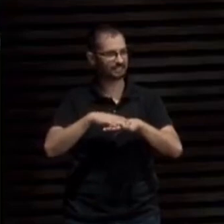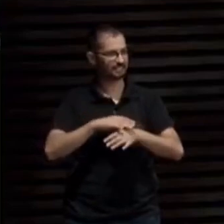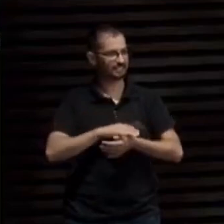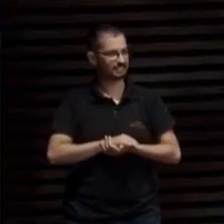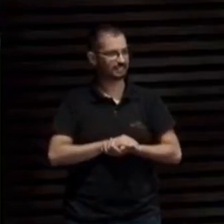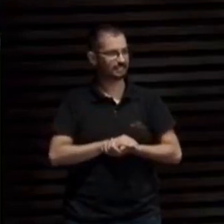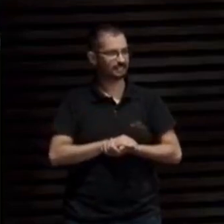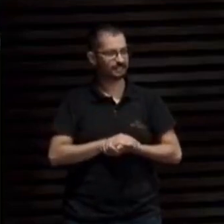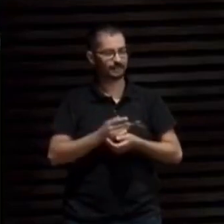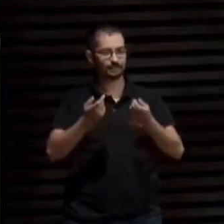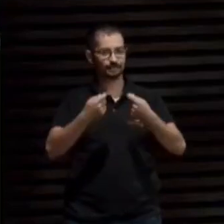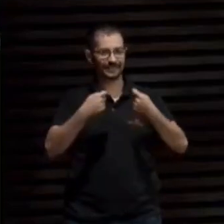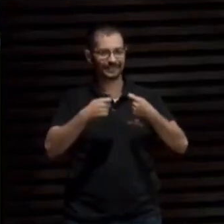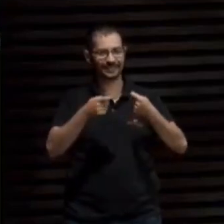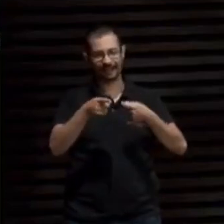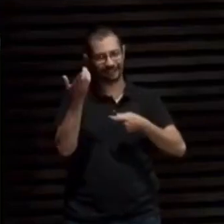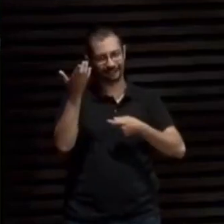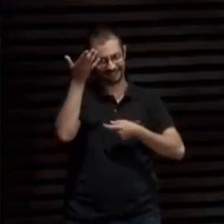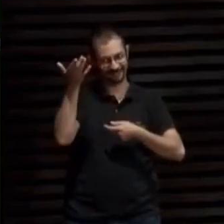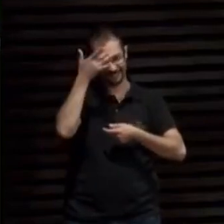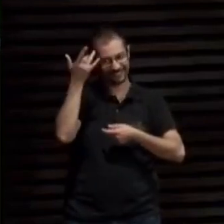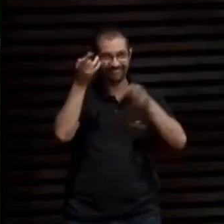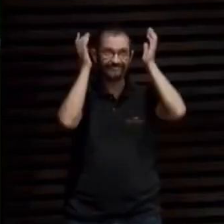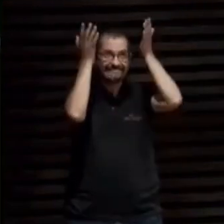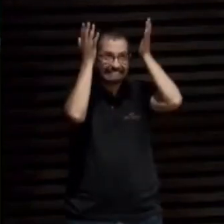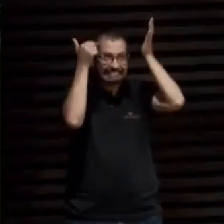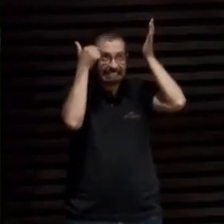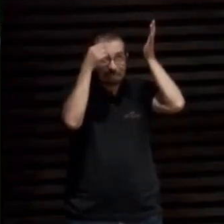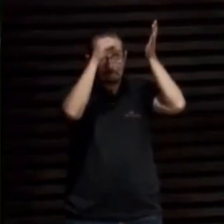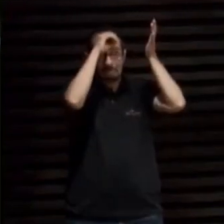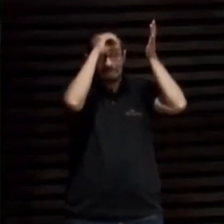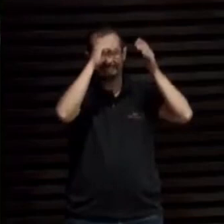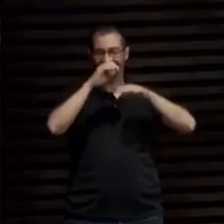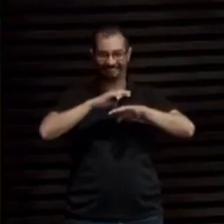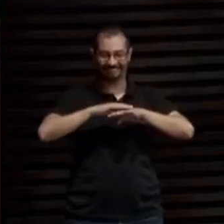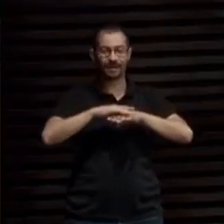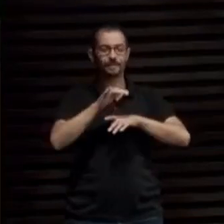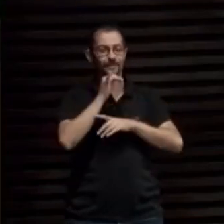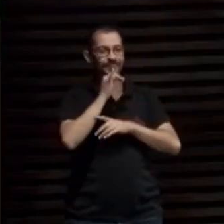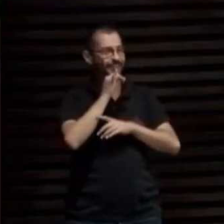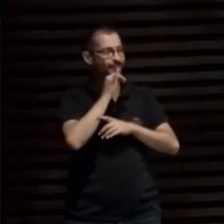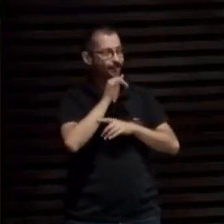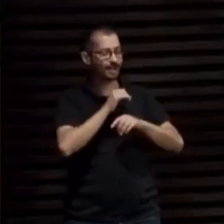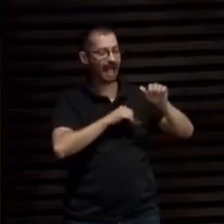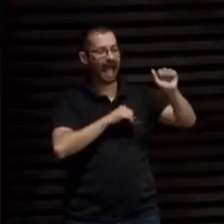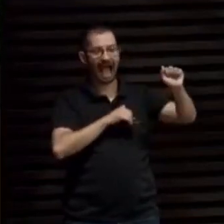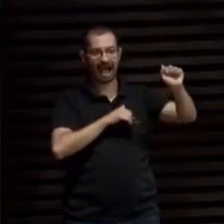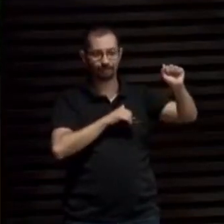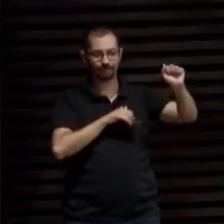Tem que desasnar. Ó, A é igual a